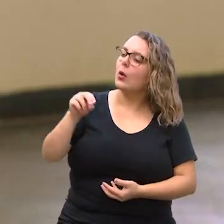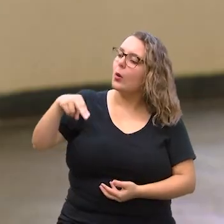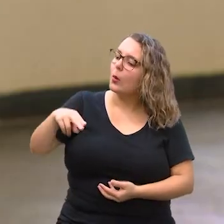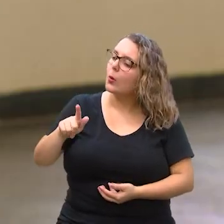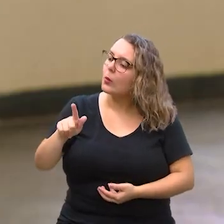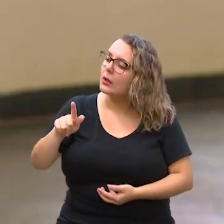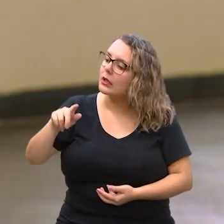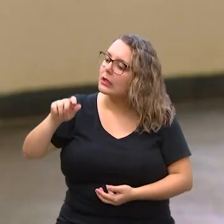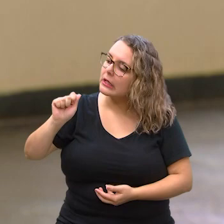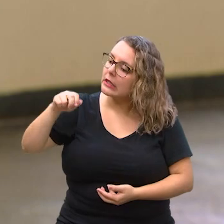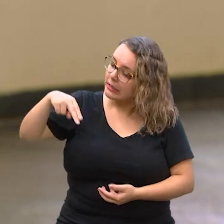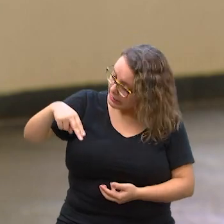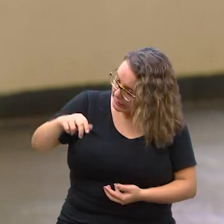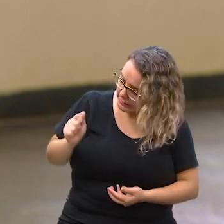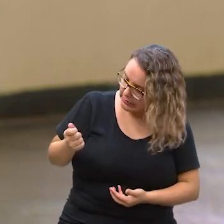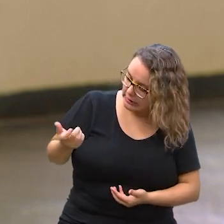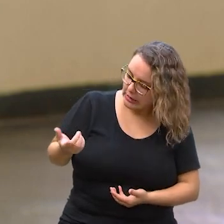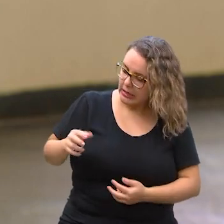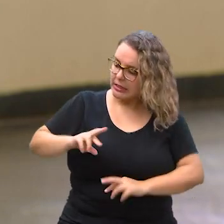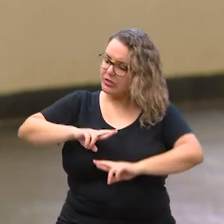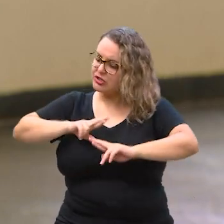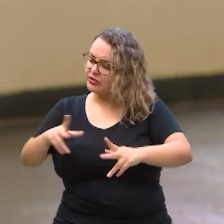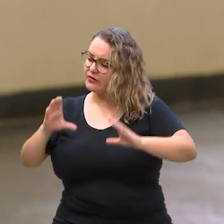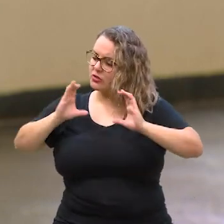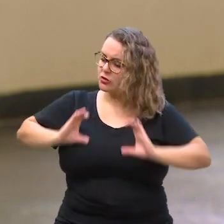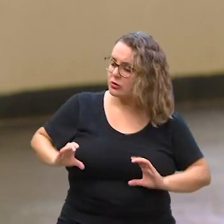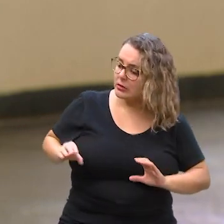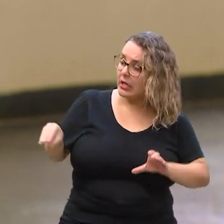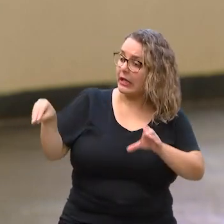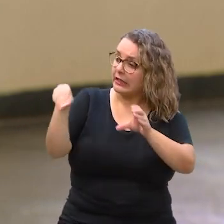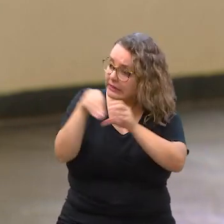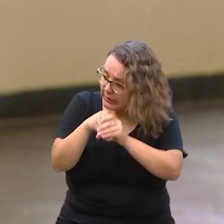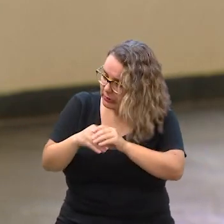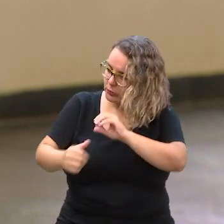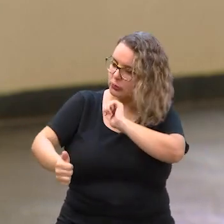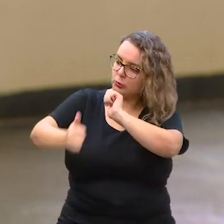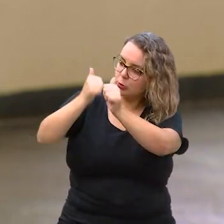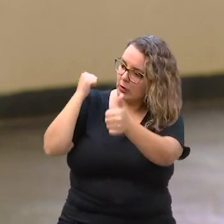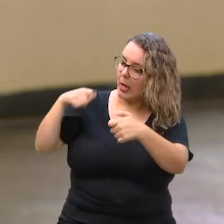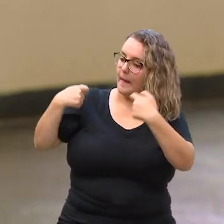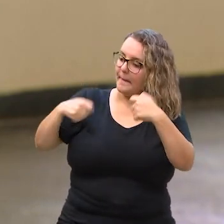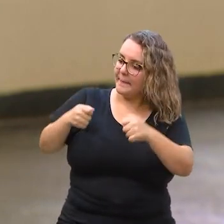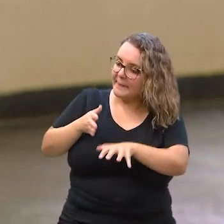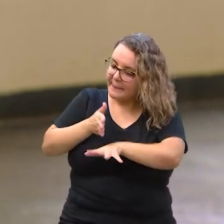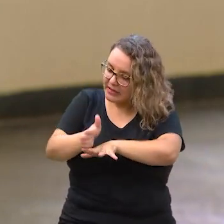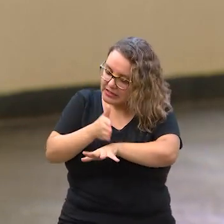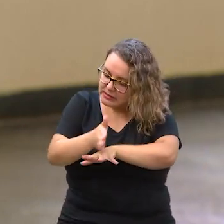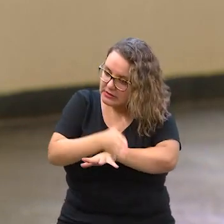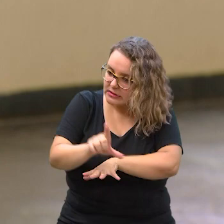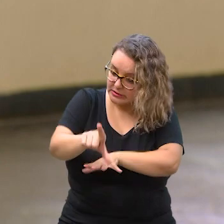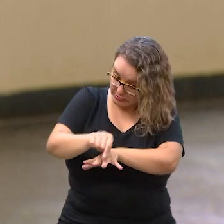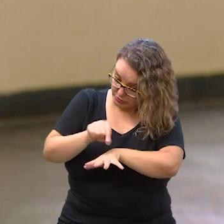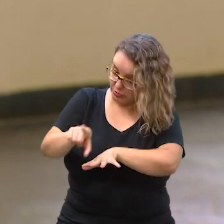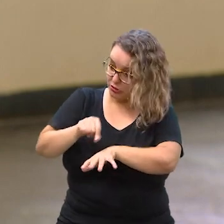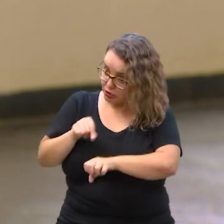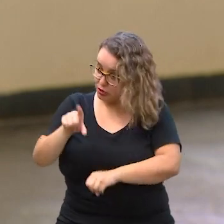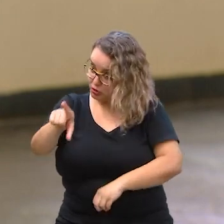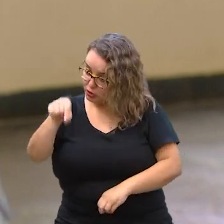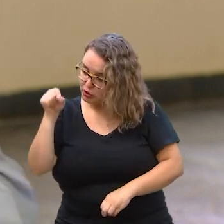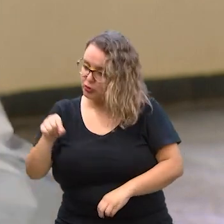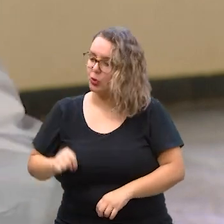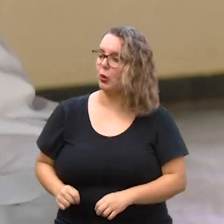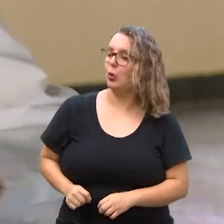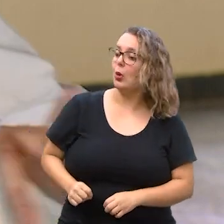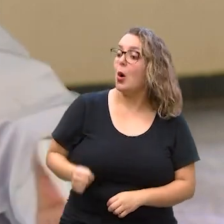linha comportamental, que estão no esporte, eles precisam seguir uma linha, ou a psicologia do esporte, ela tem uma linha